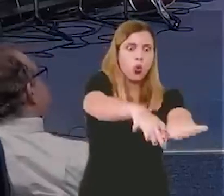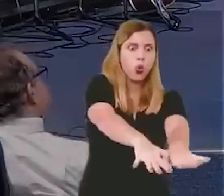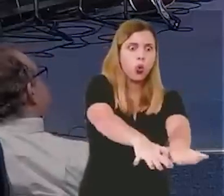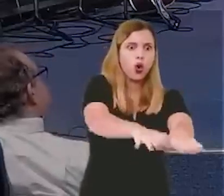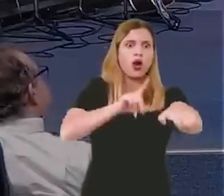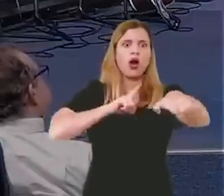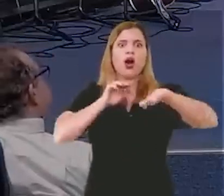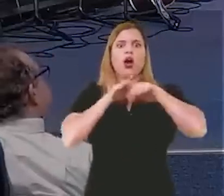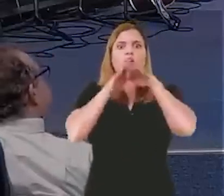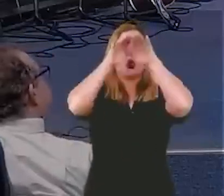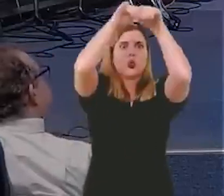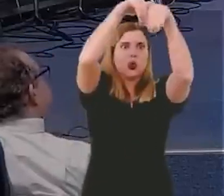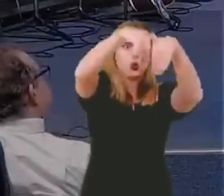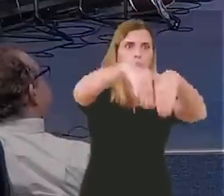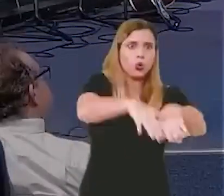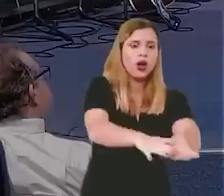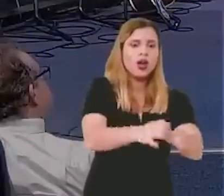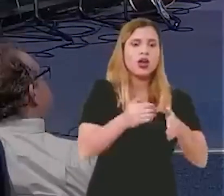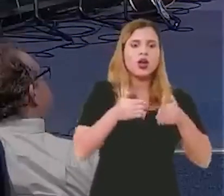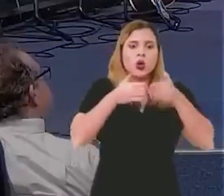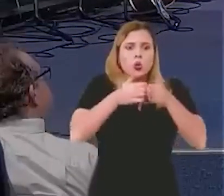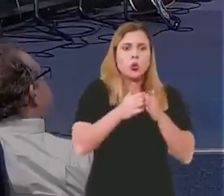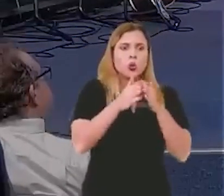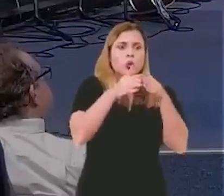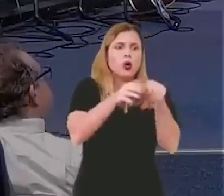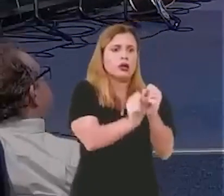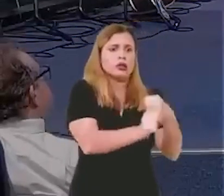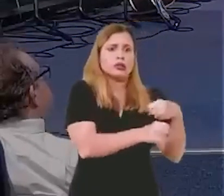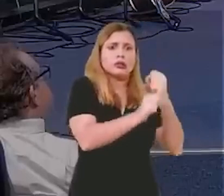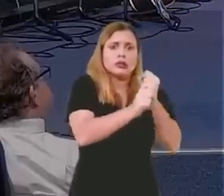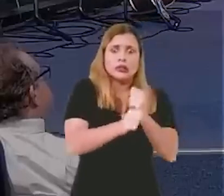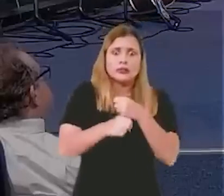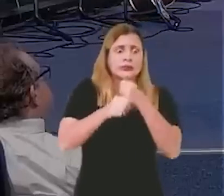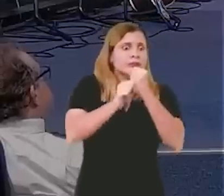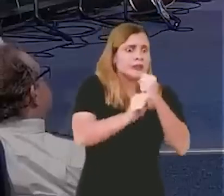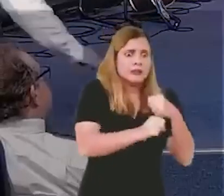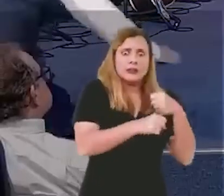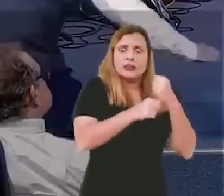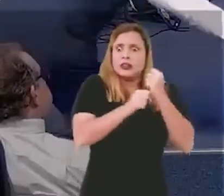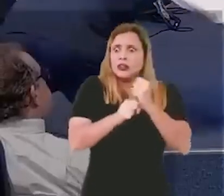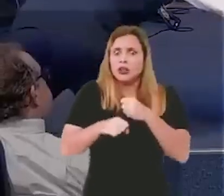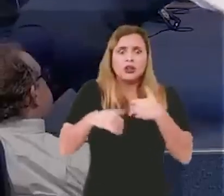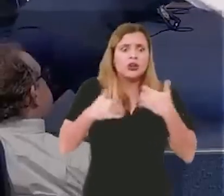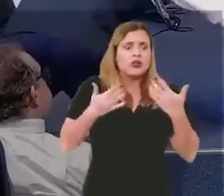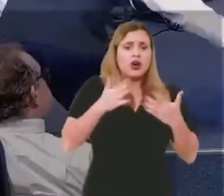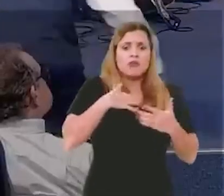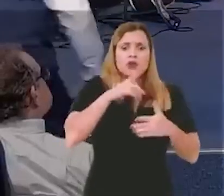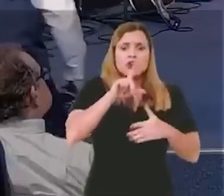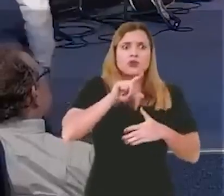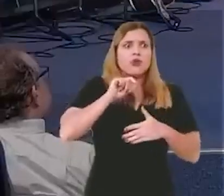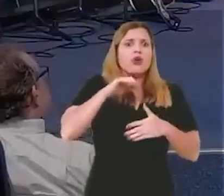abismo. Você tem que tomar uma decisão. Ou você toma a decisão de